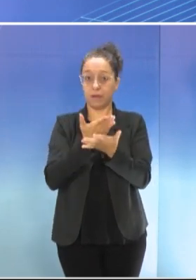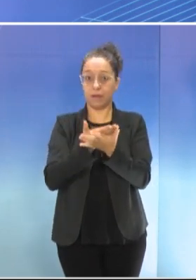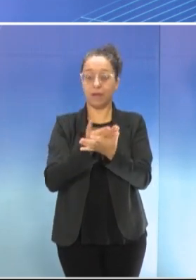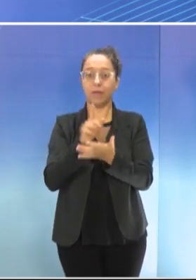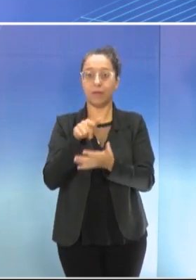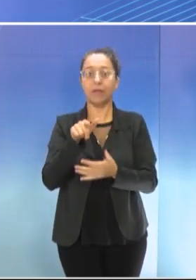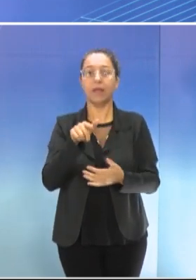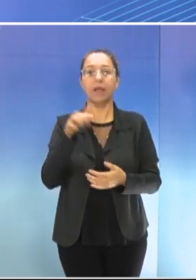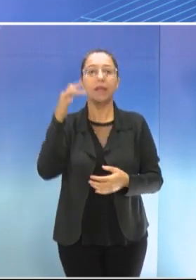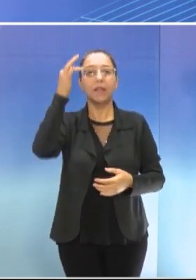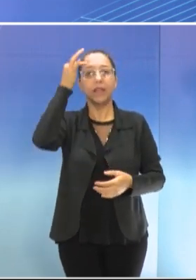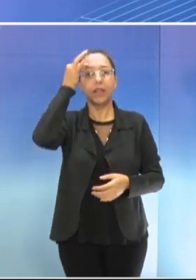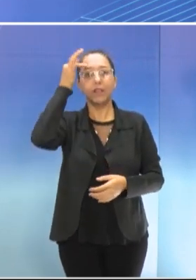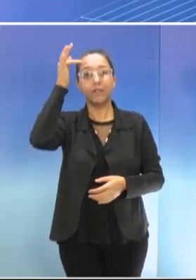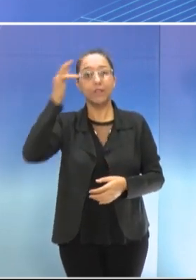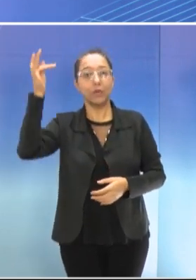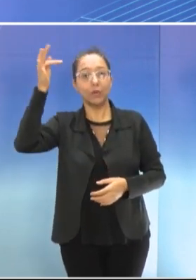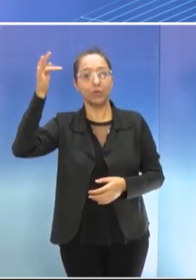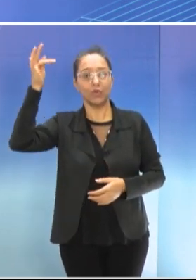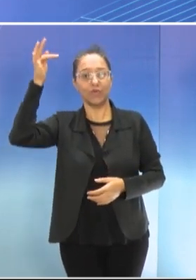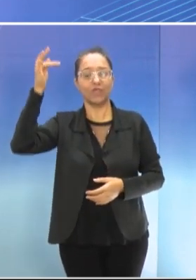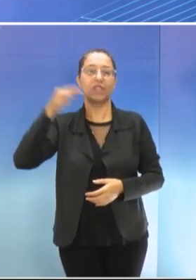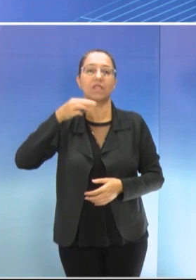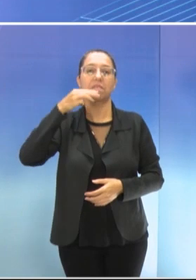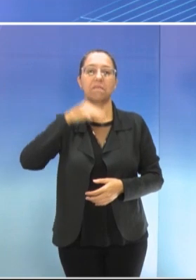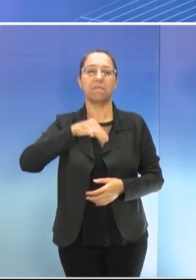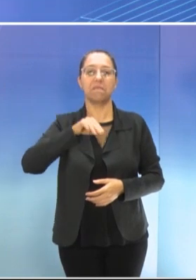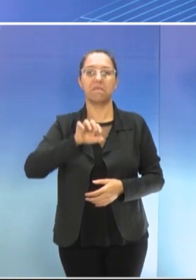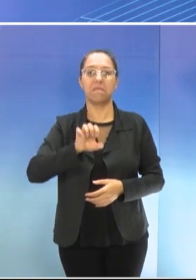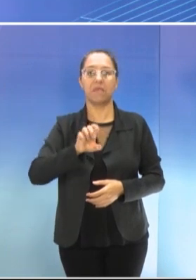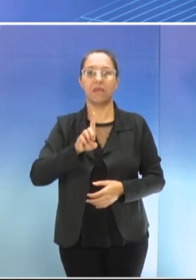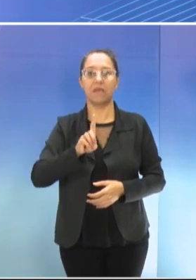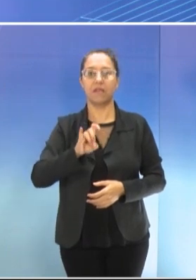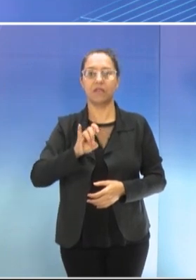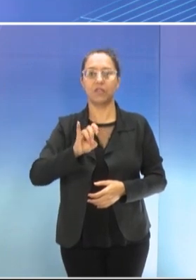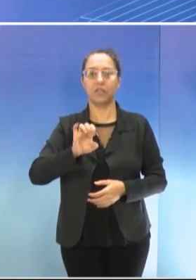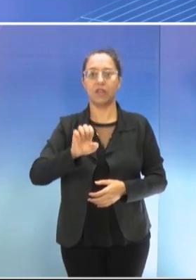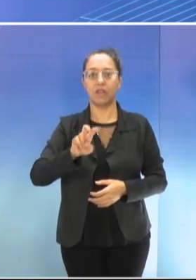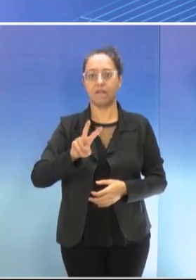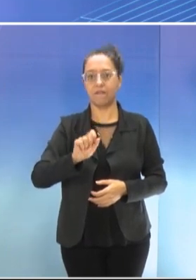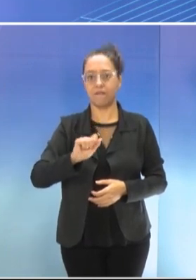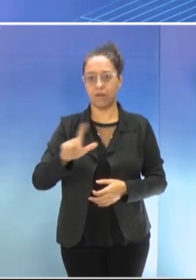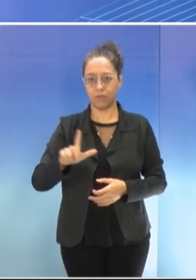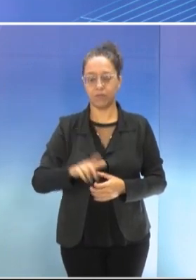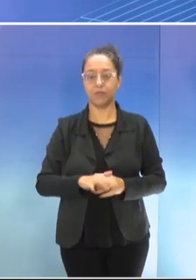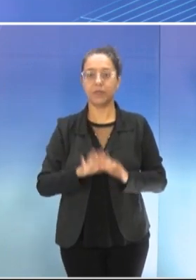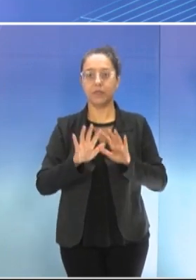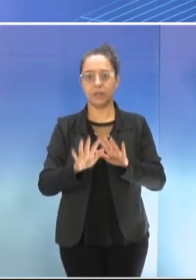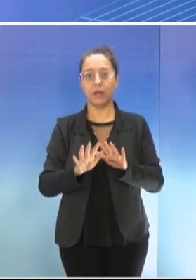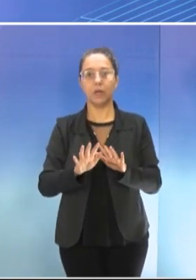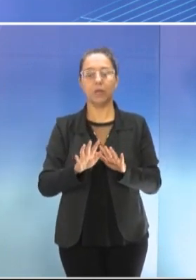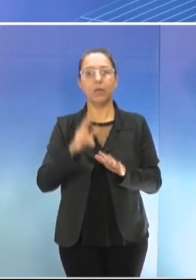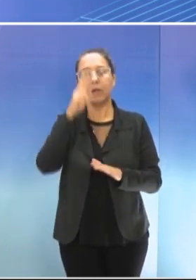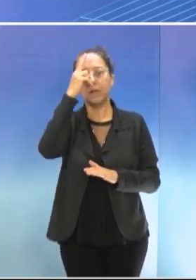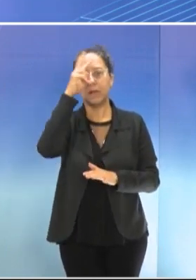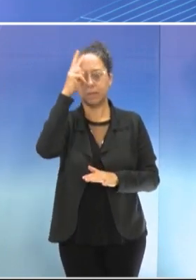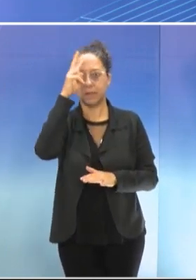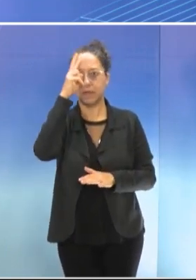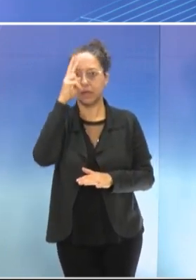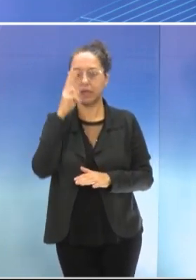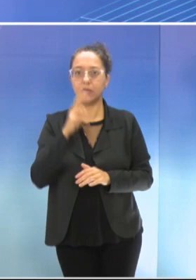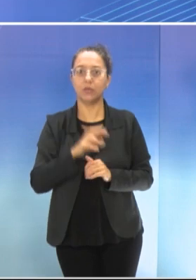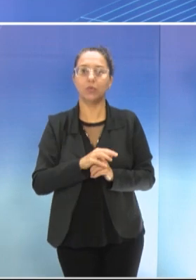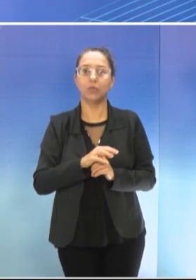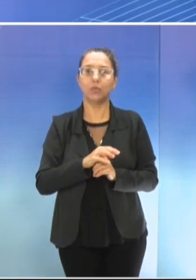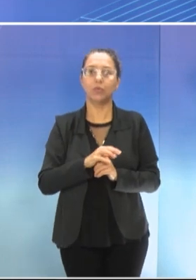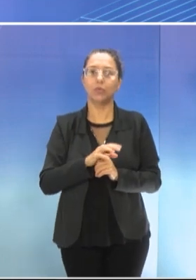a filosofia medieval, né? Lembrando que antes de eu ler a questão, então, deixa eu fazer